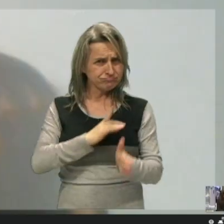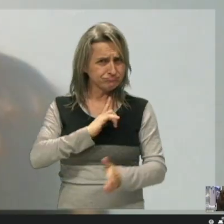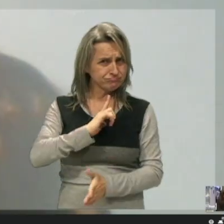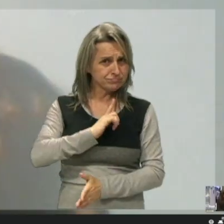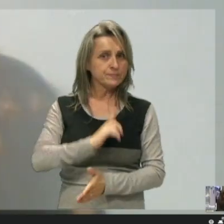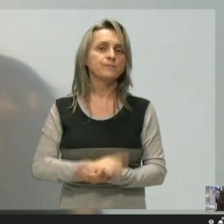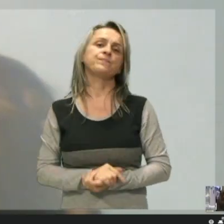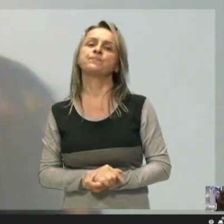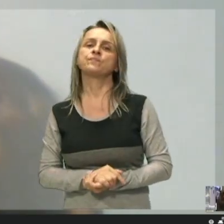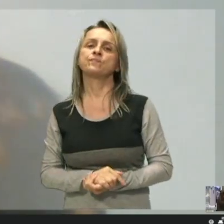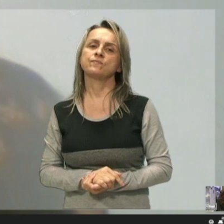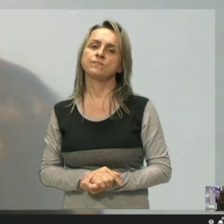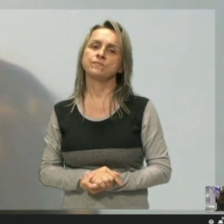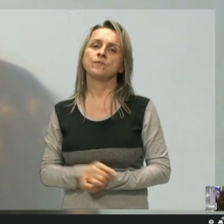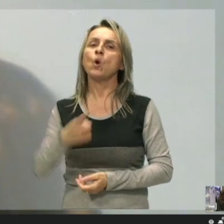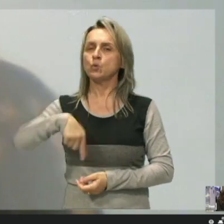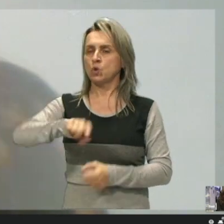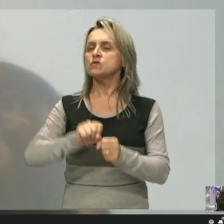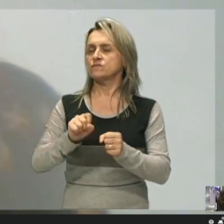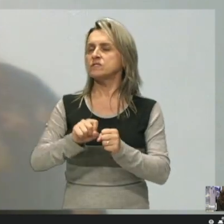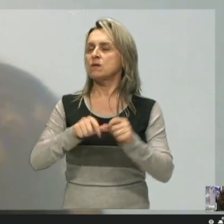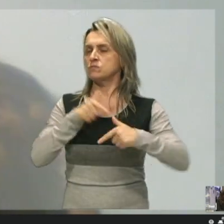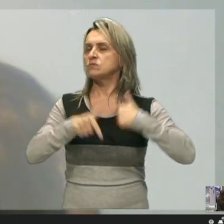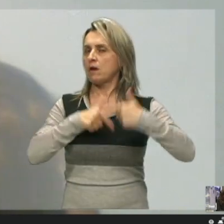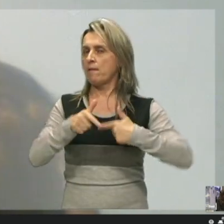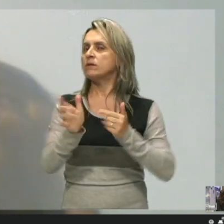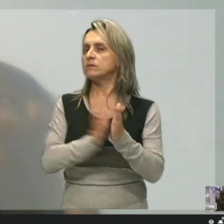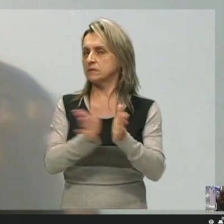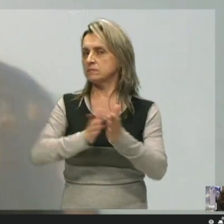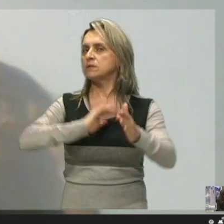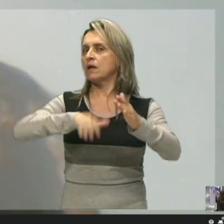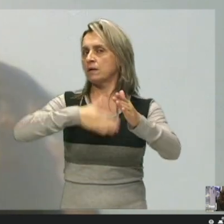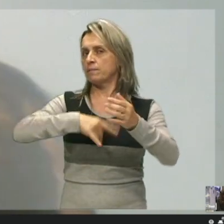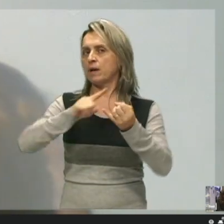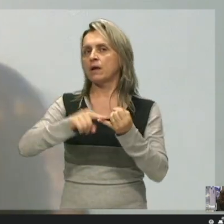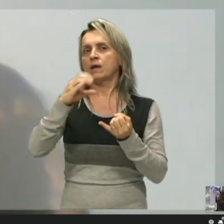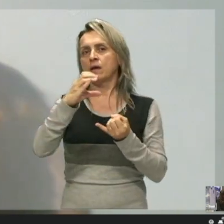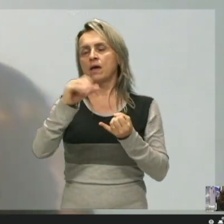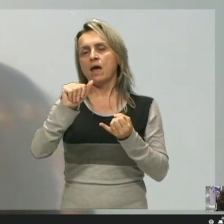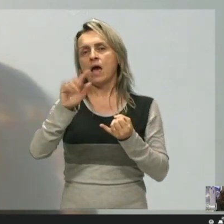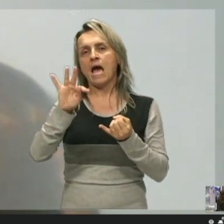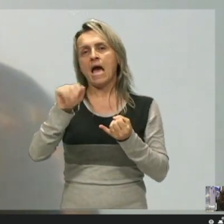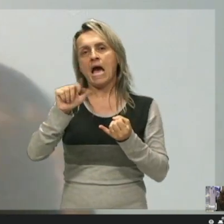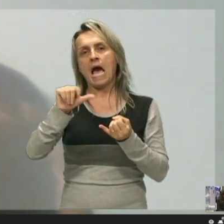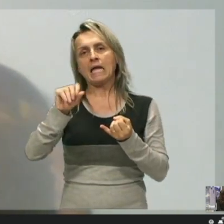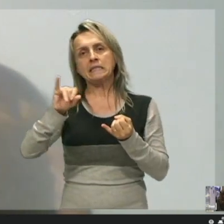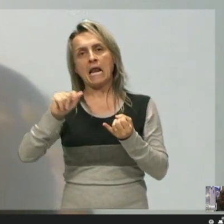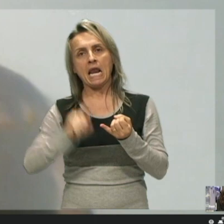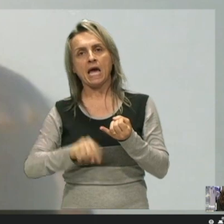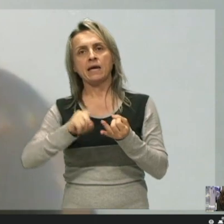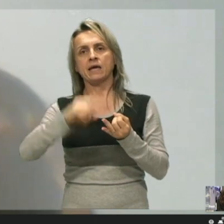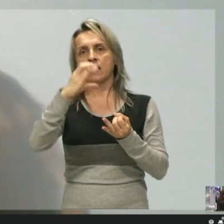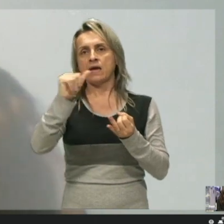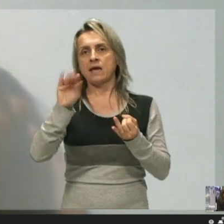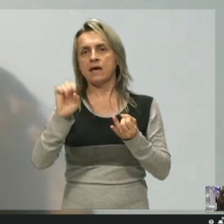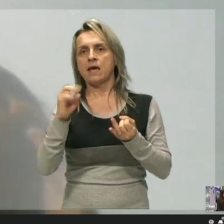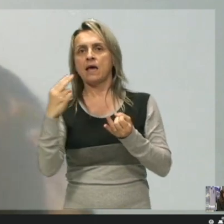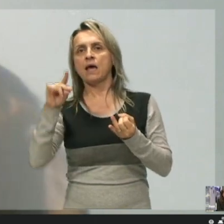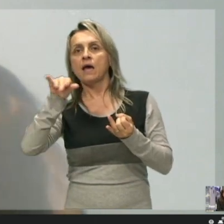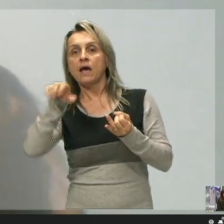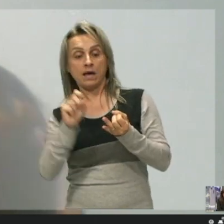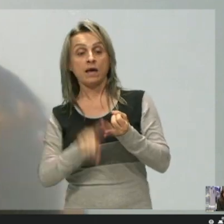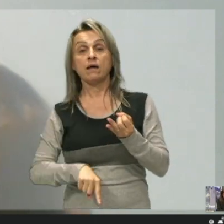esse trabalho, Atalaia, Cabeçudas, levamos pessoas com deficiência visual, com cão-guia, com cadeira de roda, todos